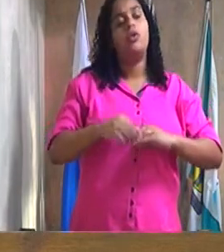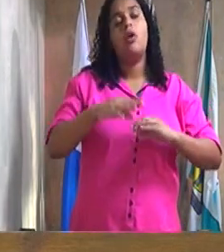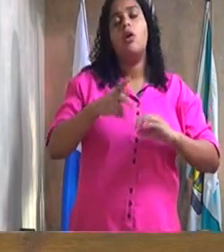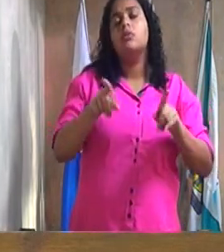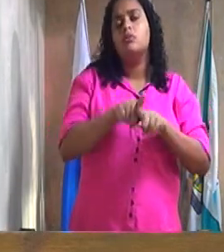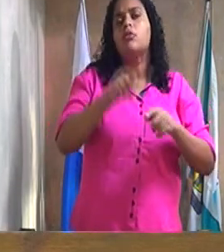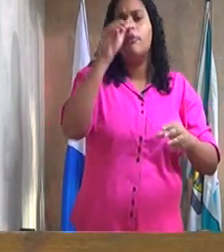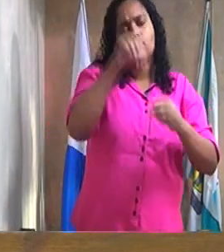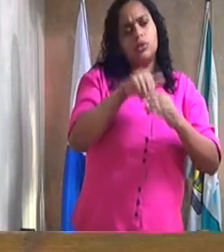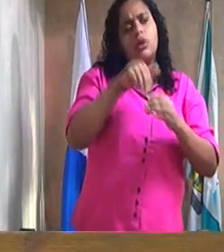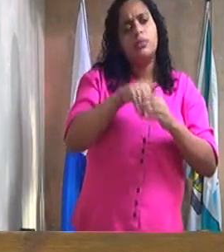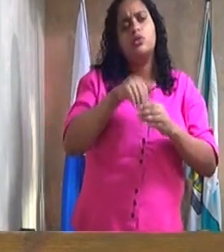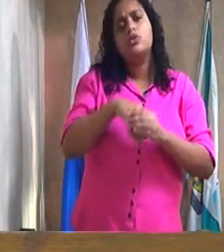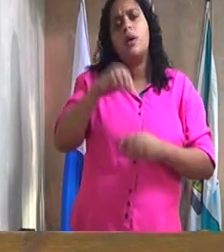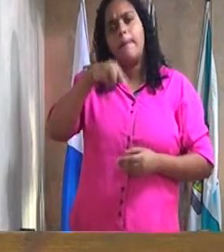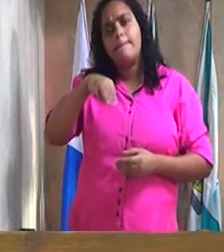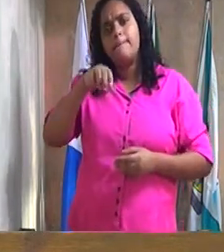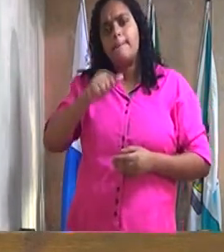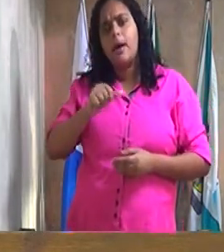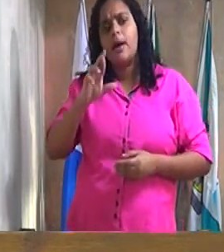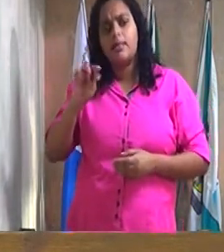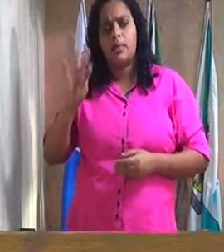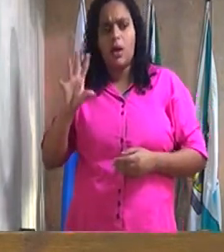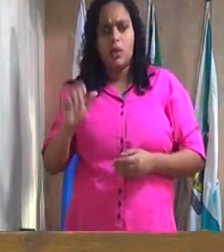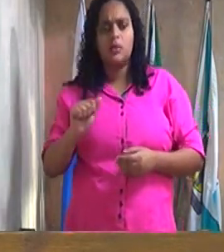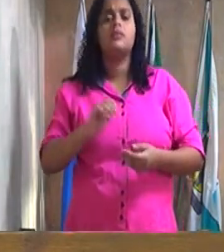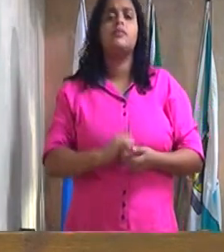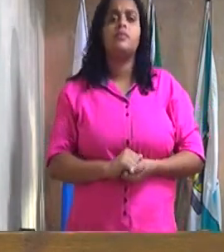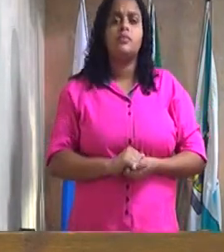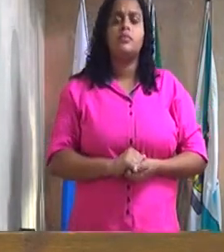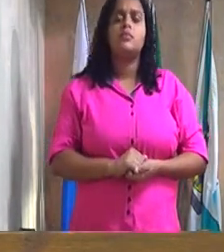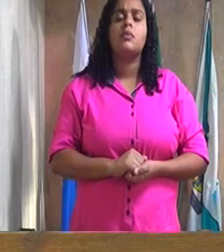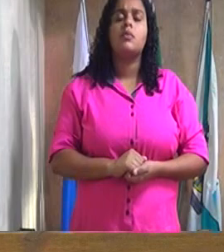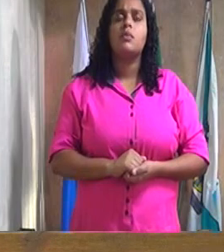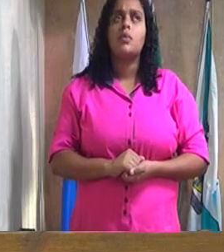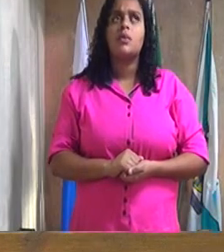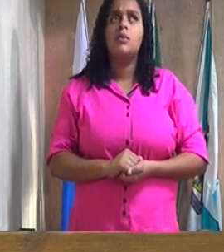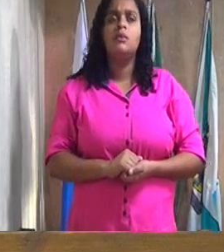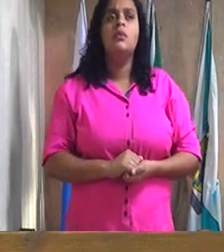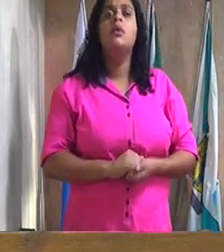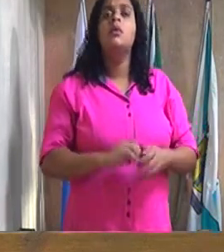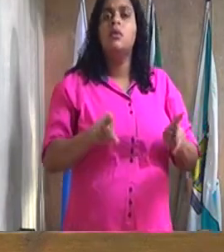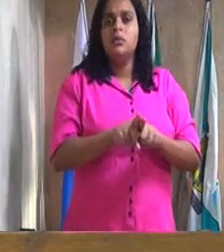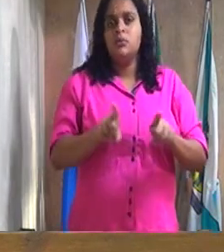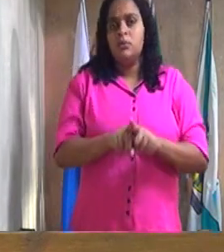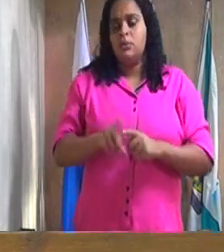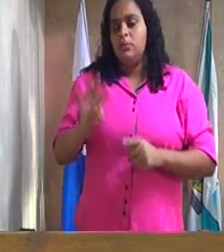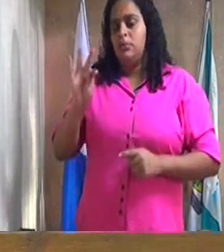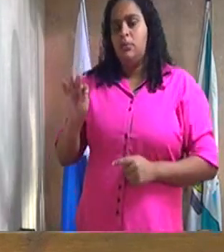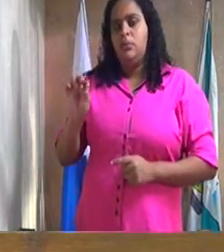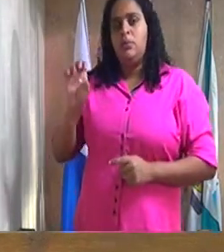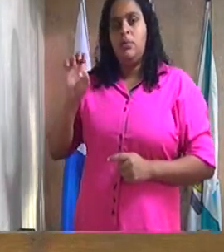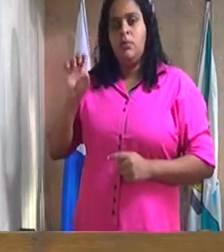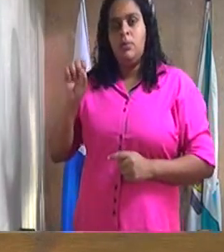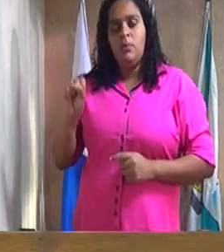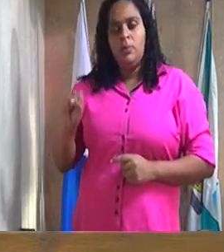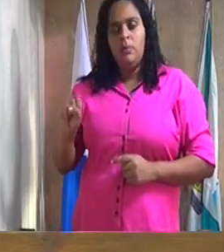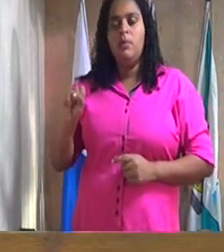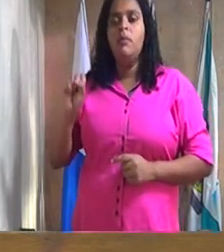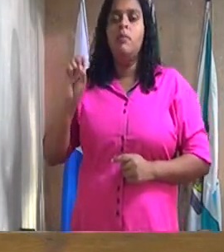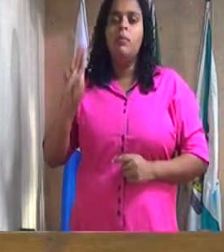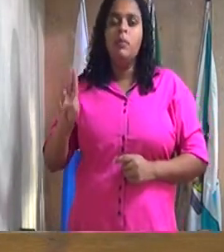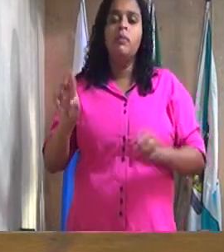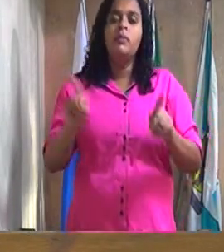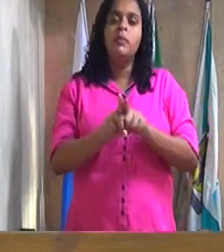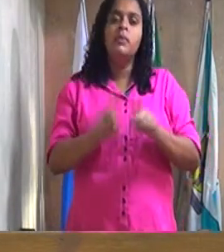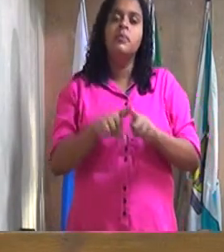como imunidade de impostos, imunidade de IPTU para templos religiosos, são para